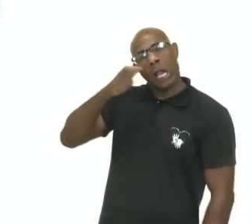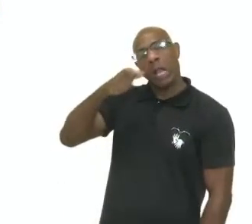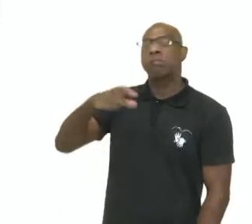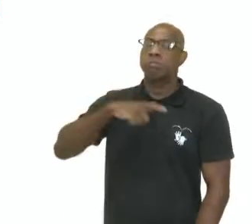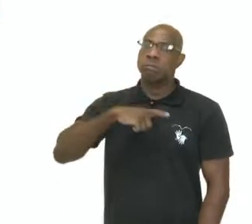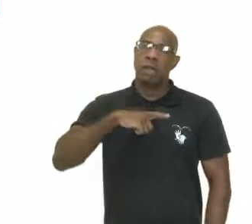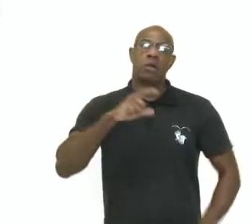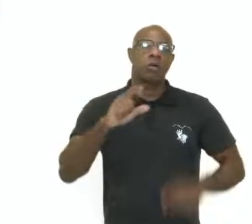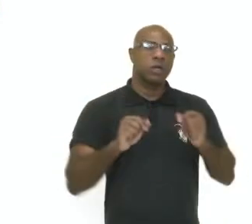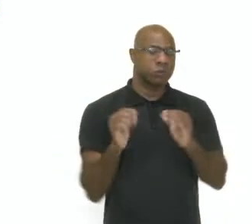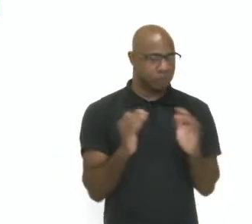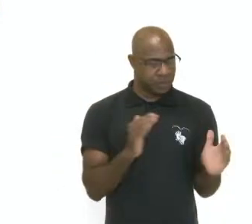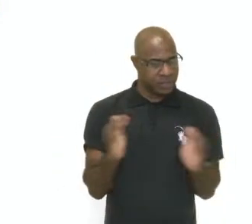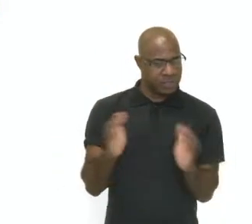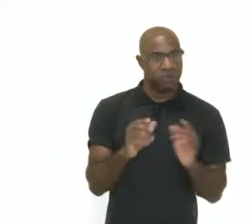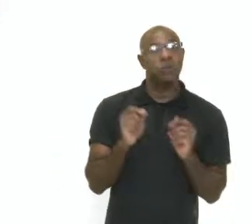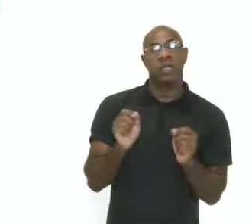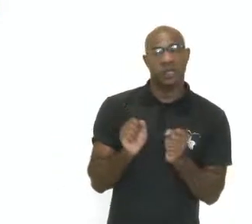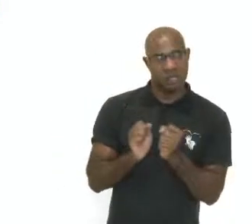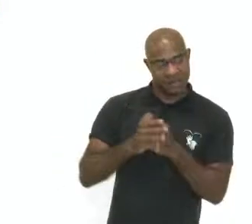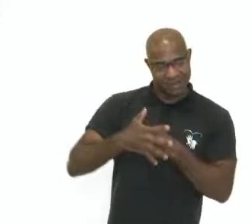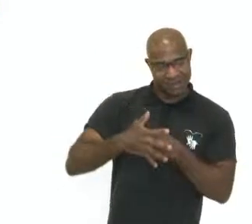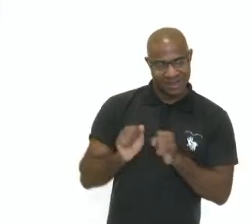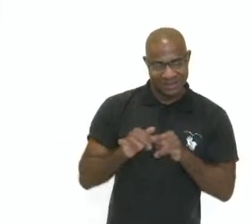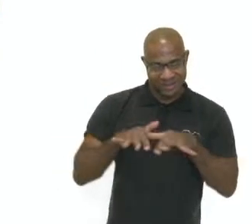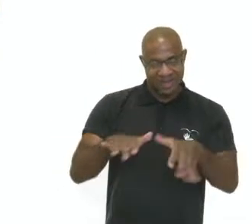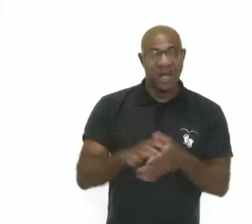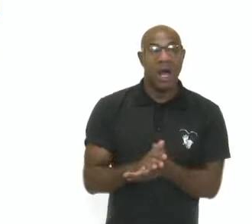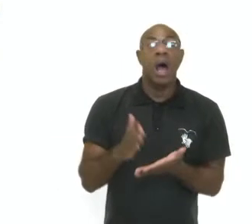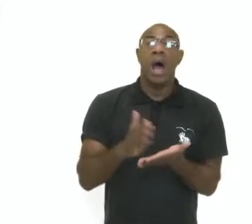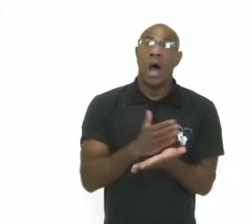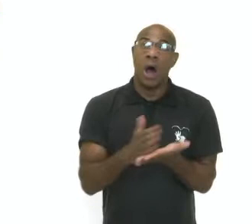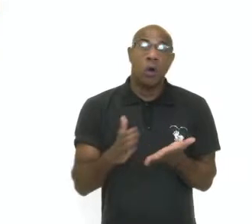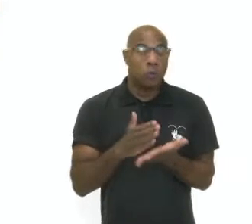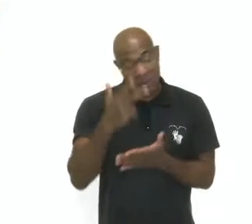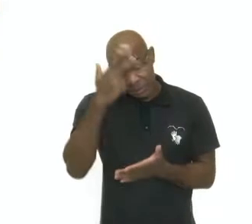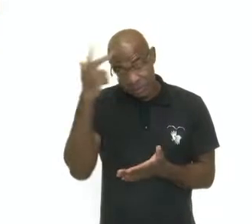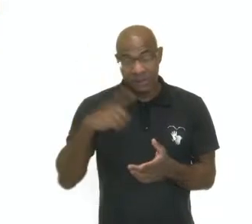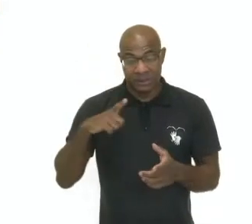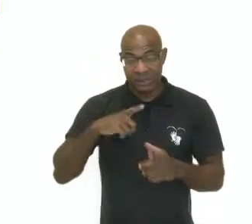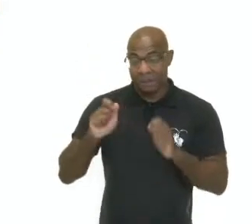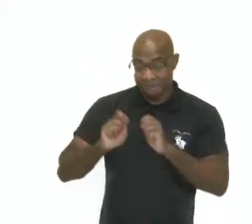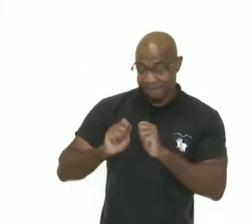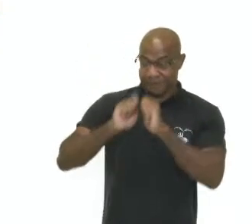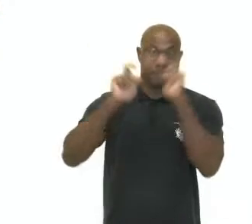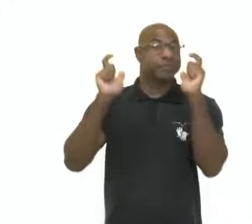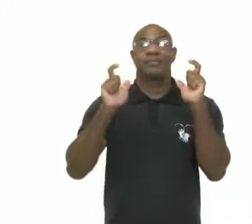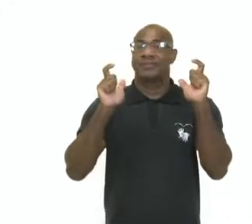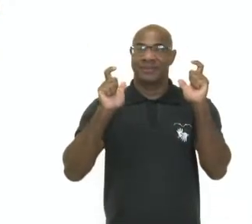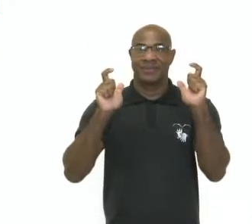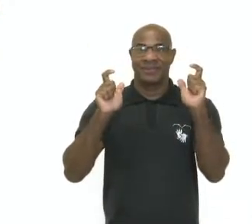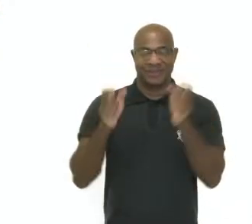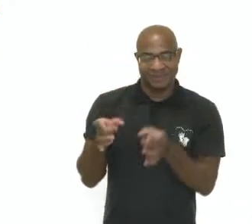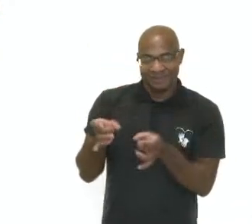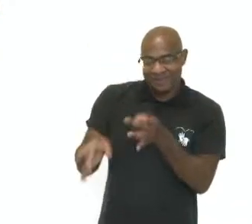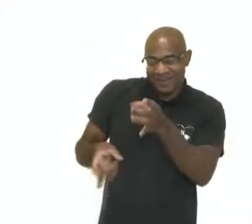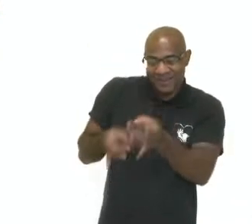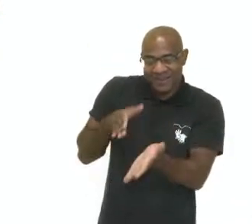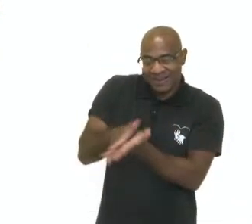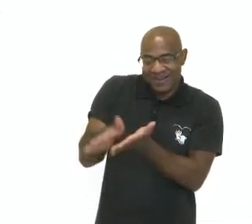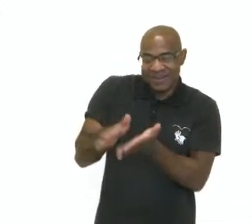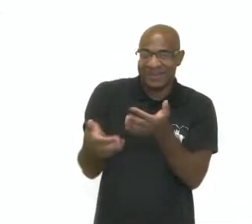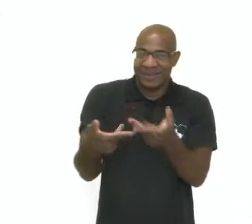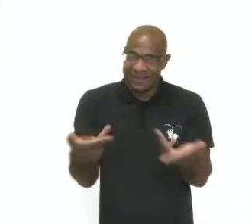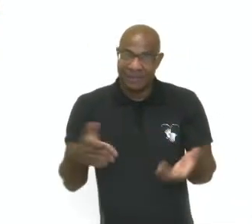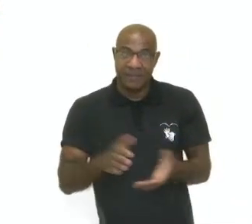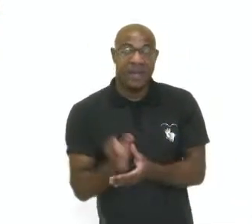a quarentena é que algumas pessoas começaram a estar mais antenadas do seu desperdício. Dentro de